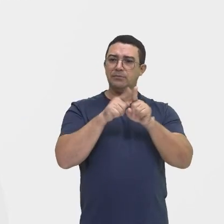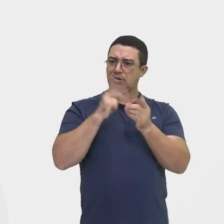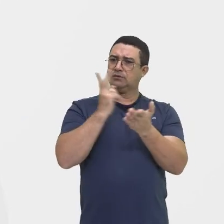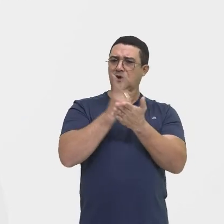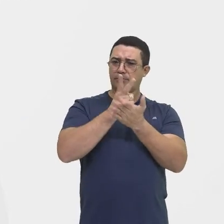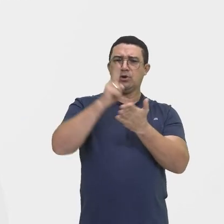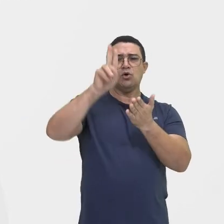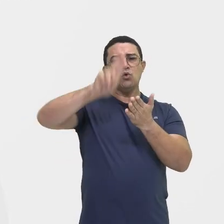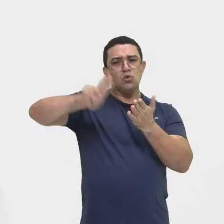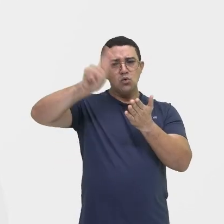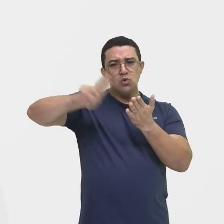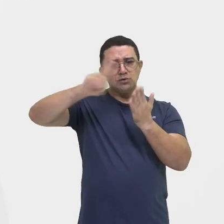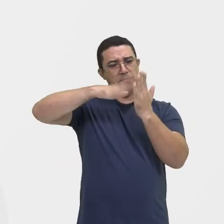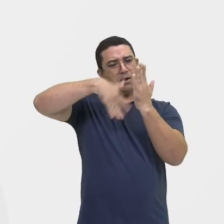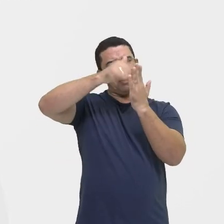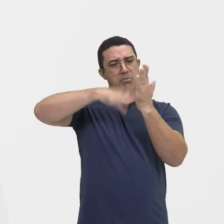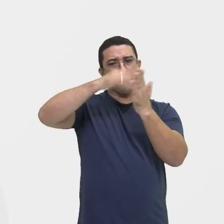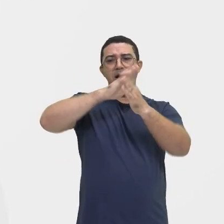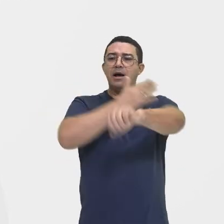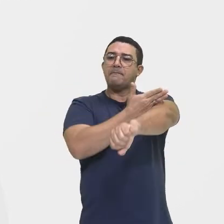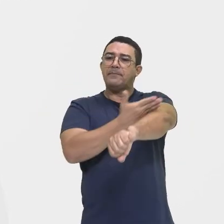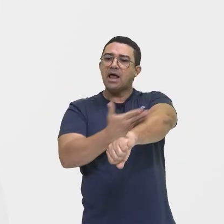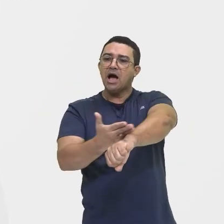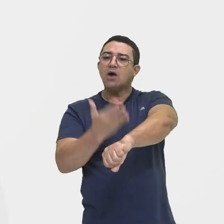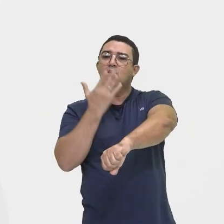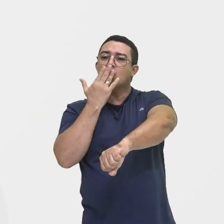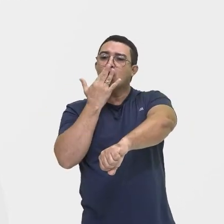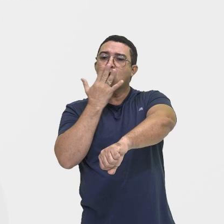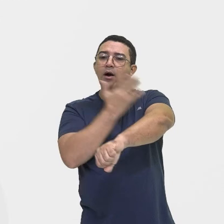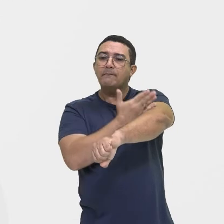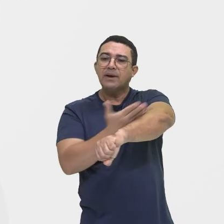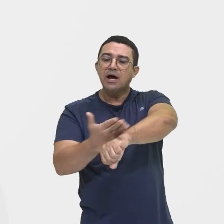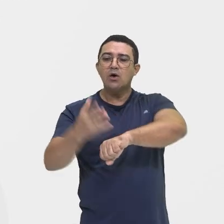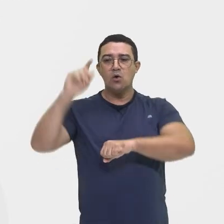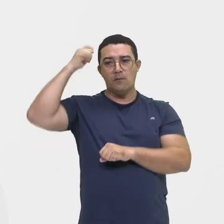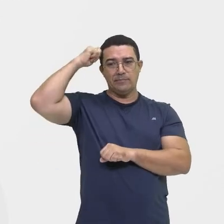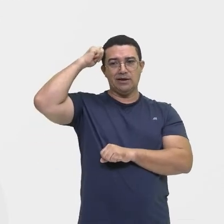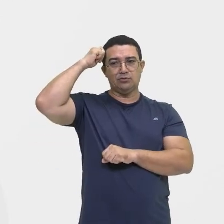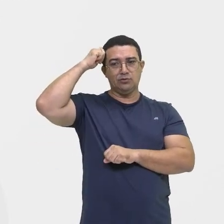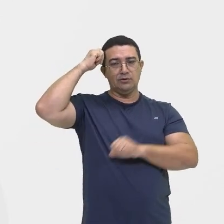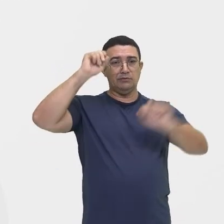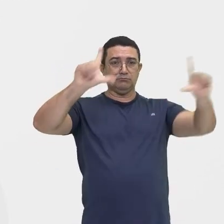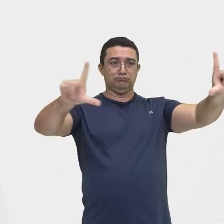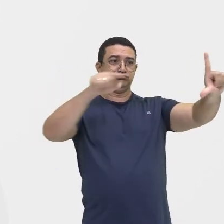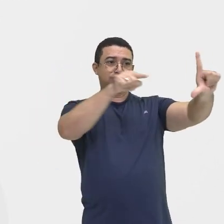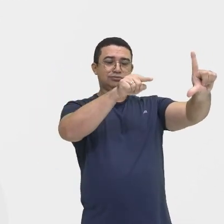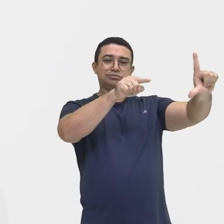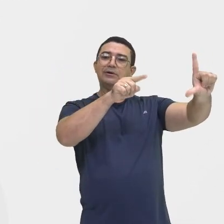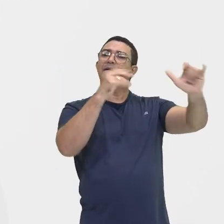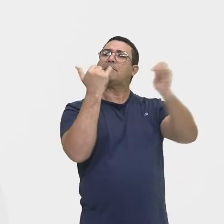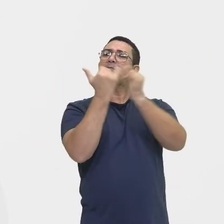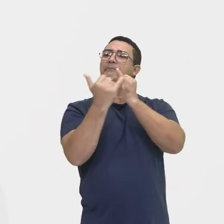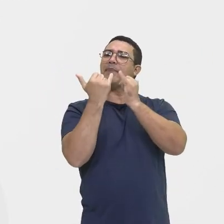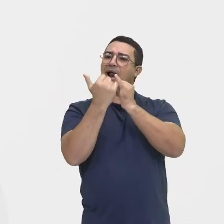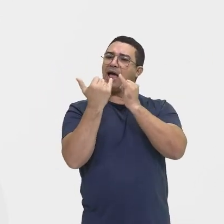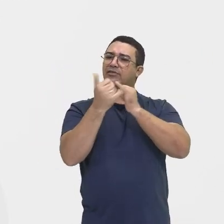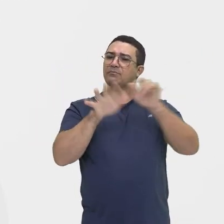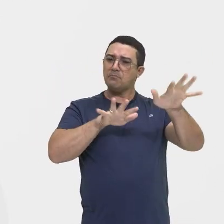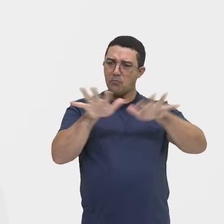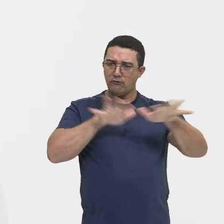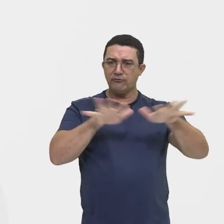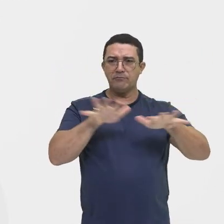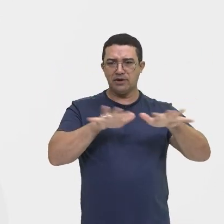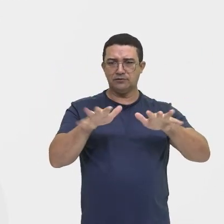preto. Muito. Porque a mistura do branco com o preto numa obra, ela dá essa sensação de movimento